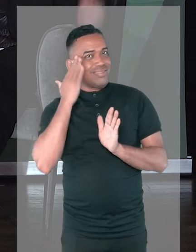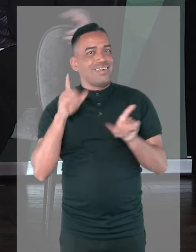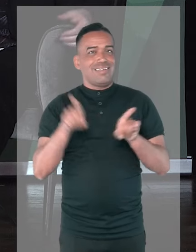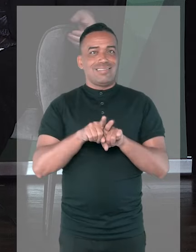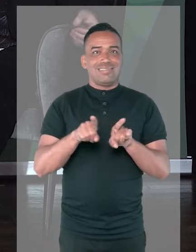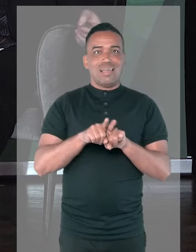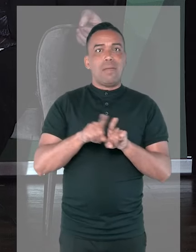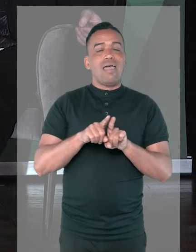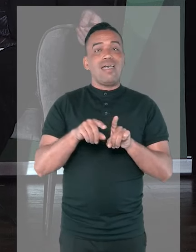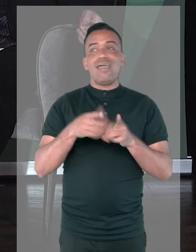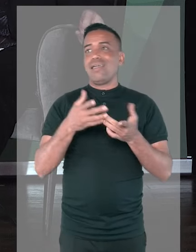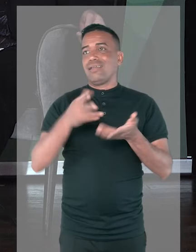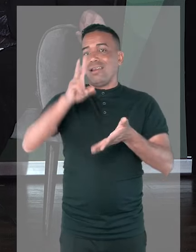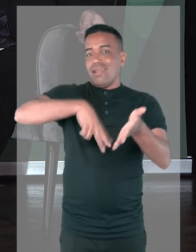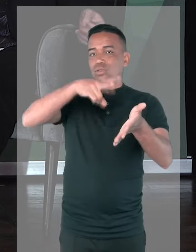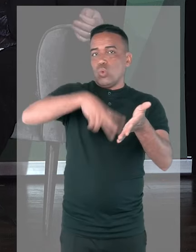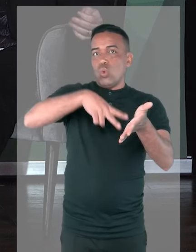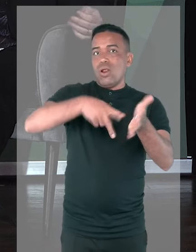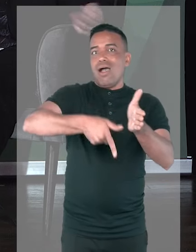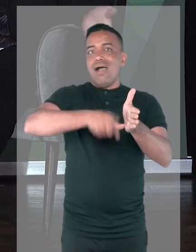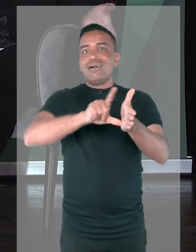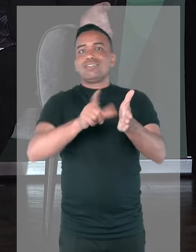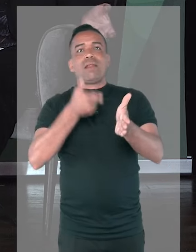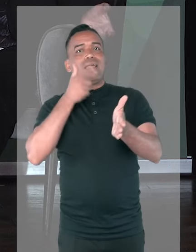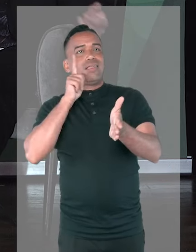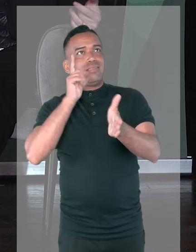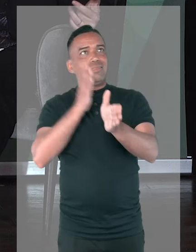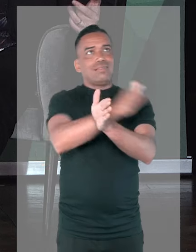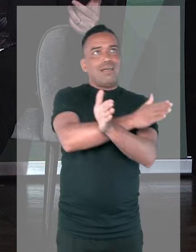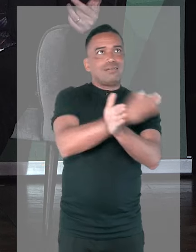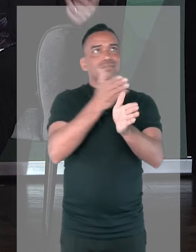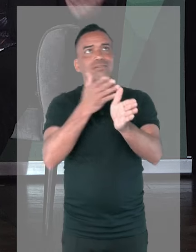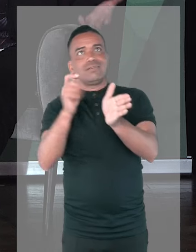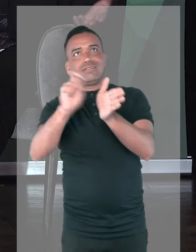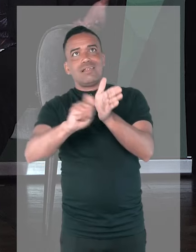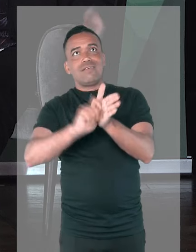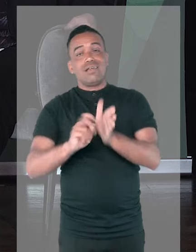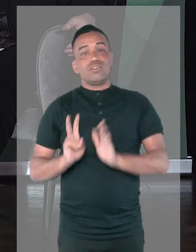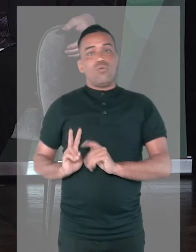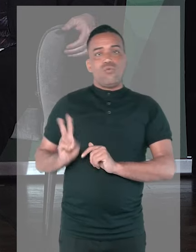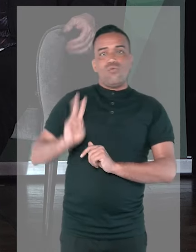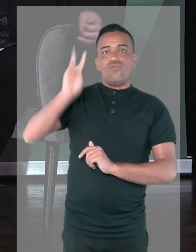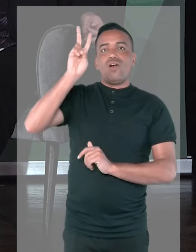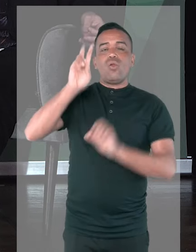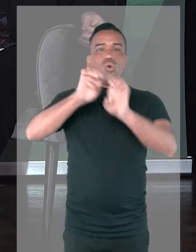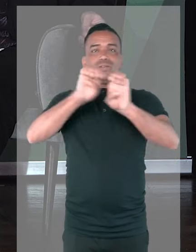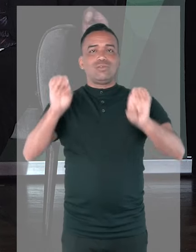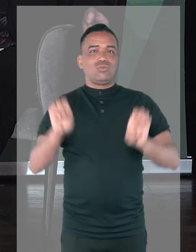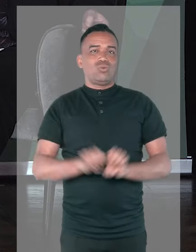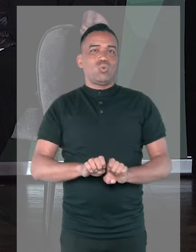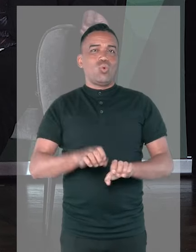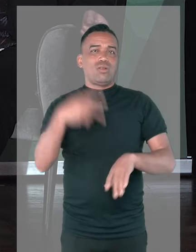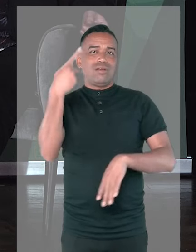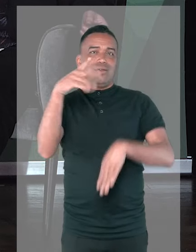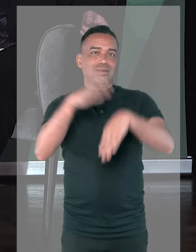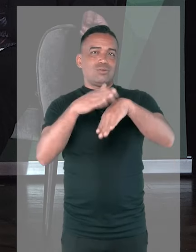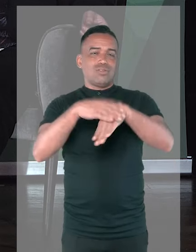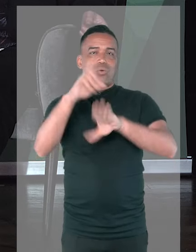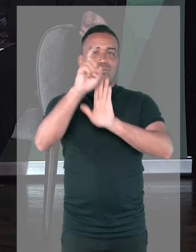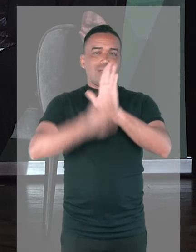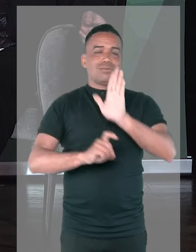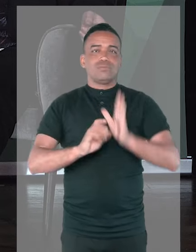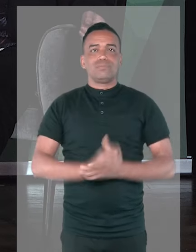ter muita bagagem de leitura para compreender o que vale, o valor estético daquilo que você busca e tudo mais.